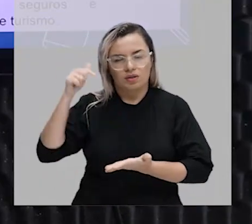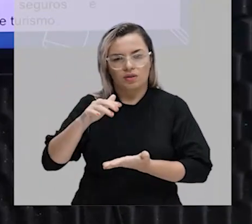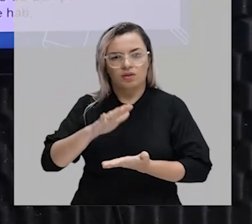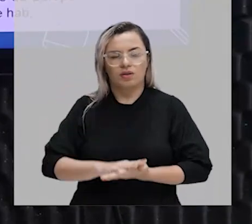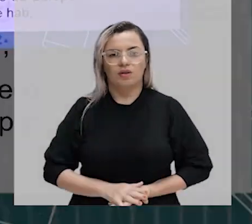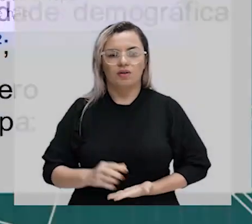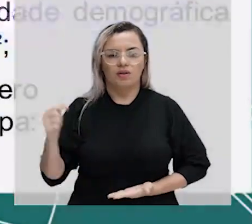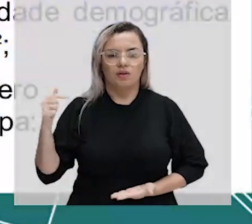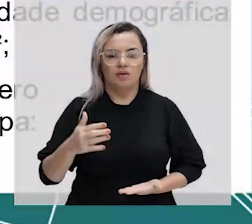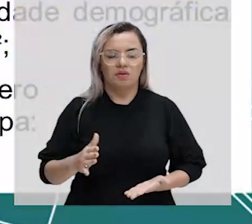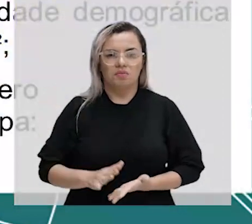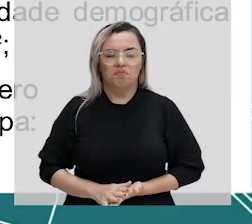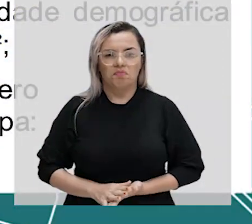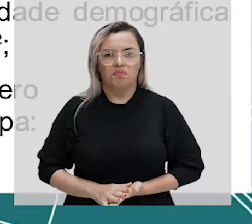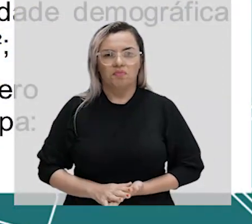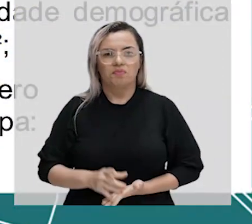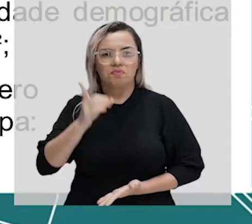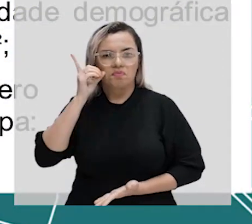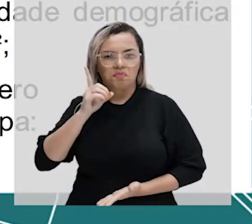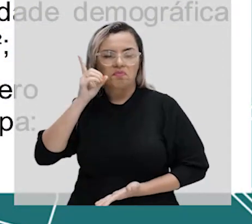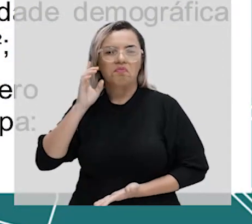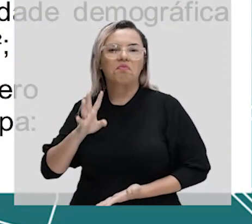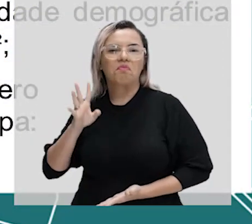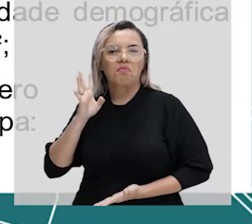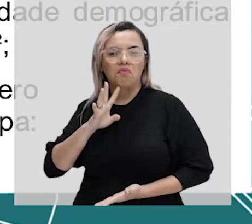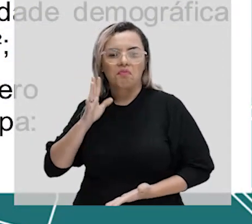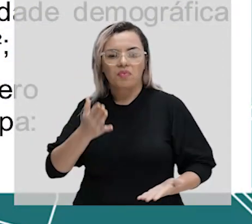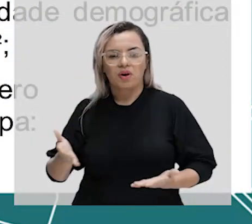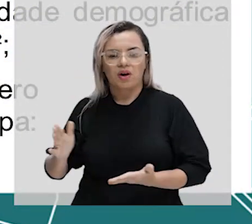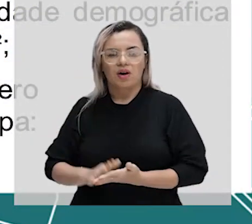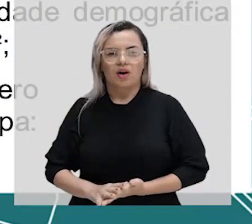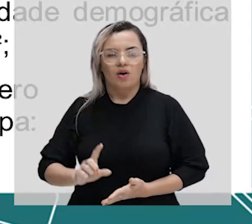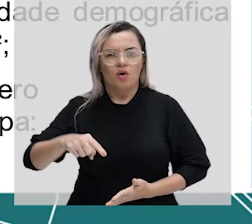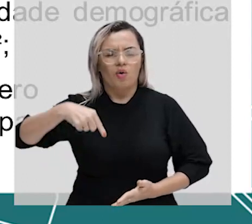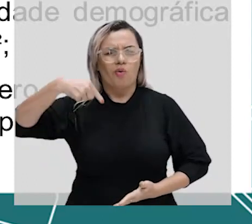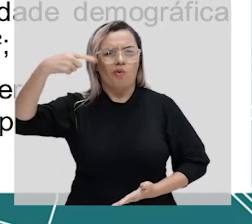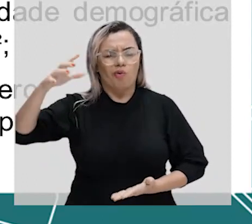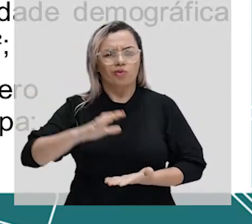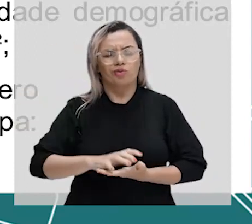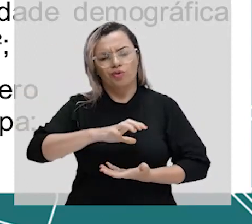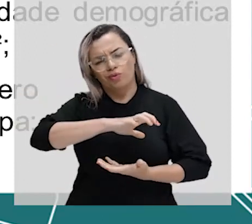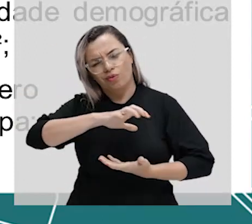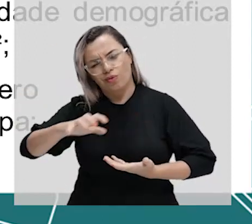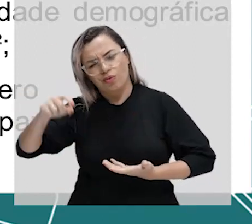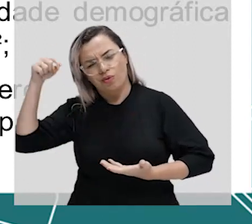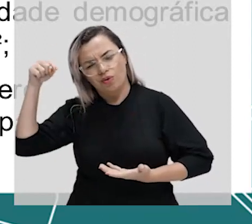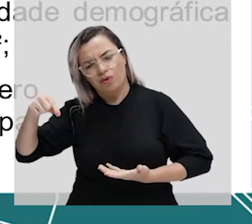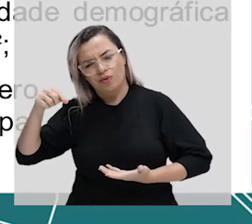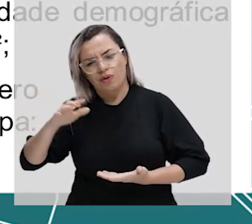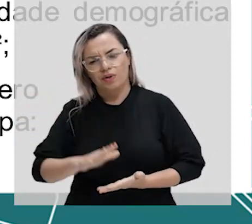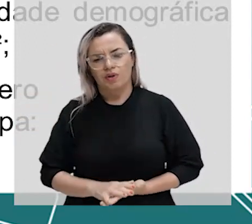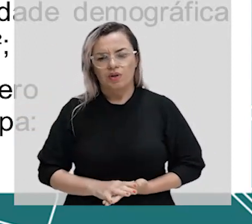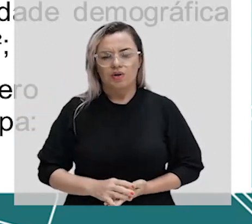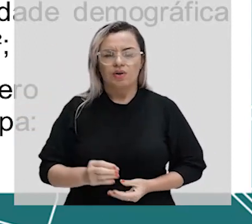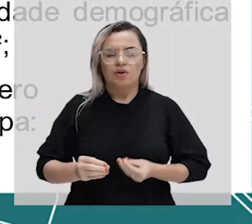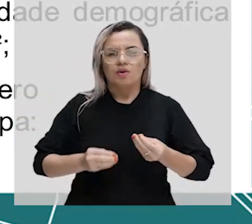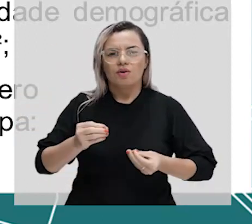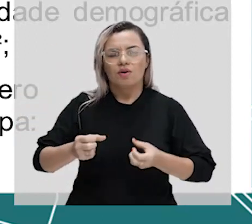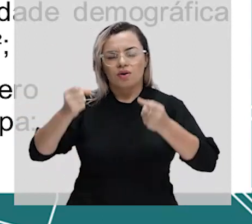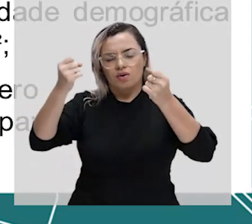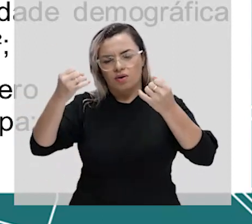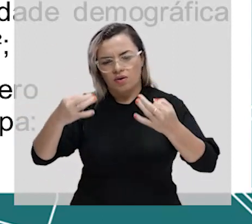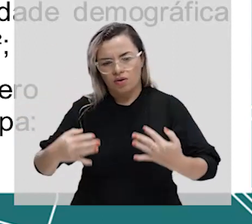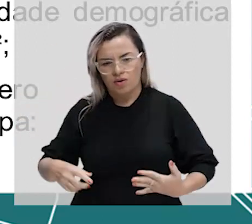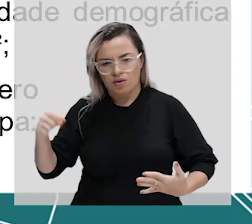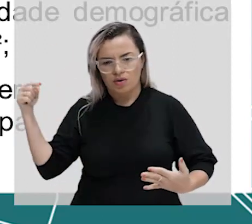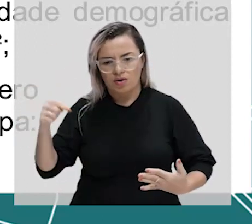show de bola, né? Bora evoluir agora para a Europa. Vamos para outro continente. Vamos falar aí sobre a locomotiva europeia que é